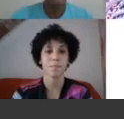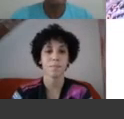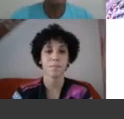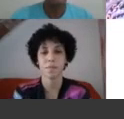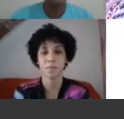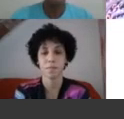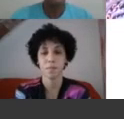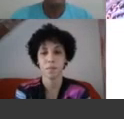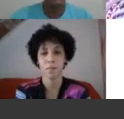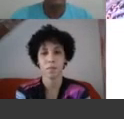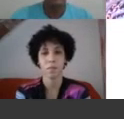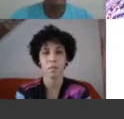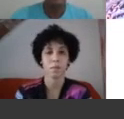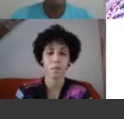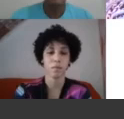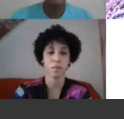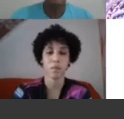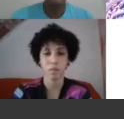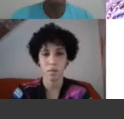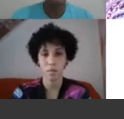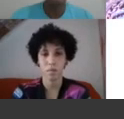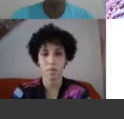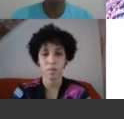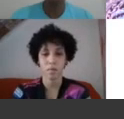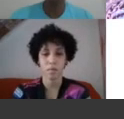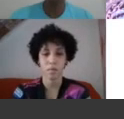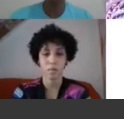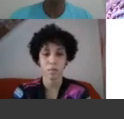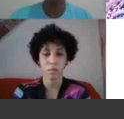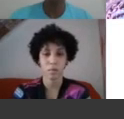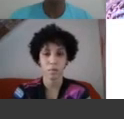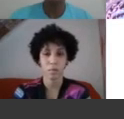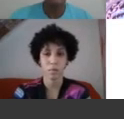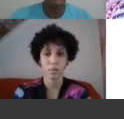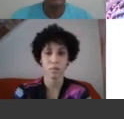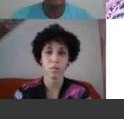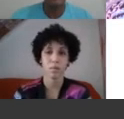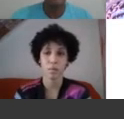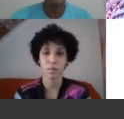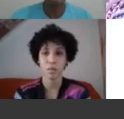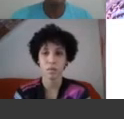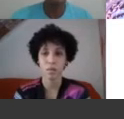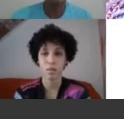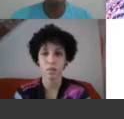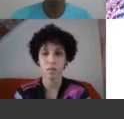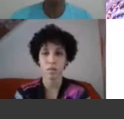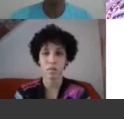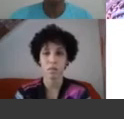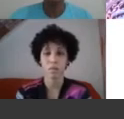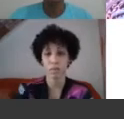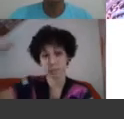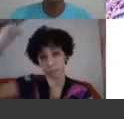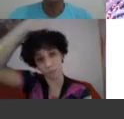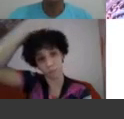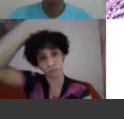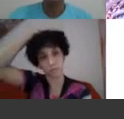entro em 2014 no município, na educação pública, né? E